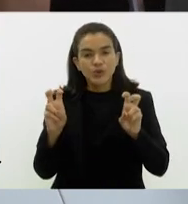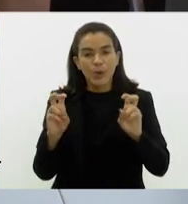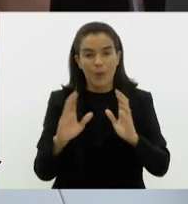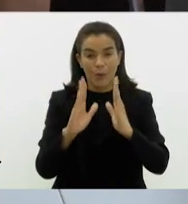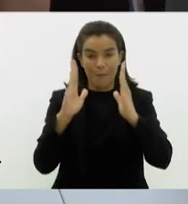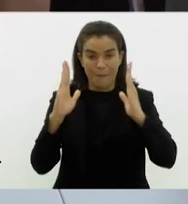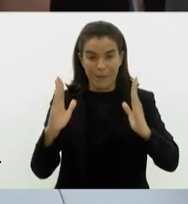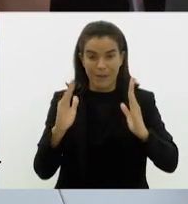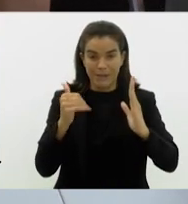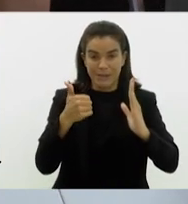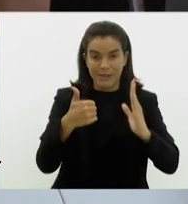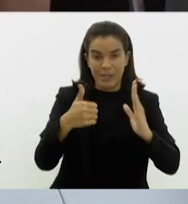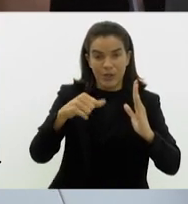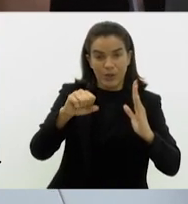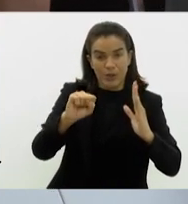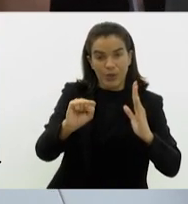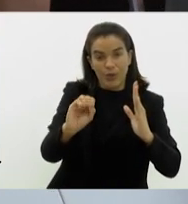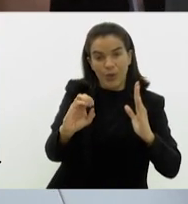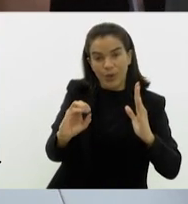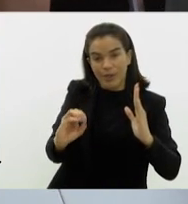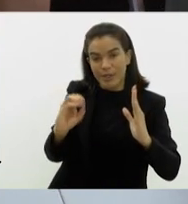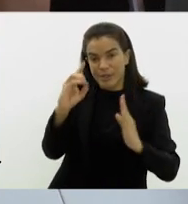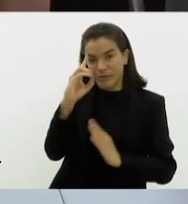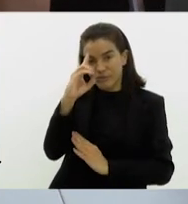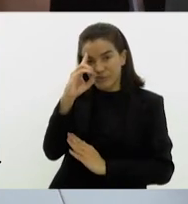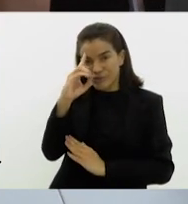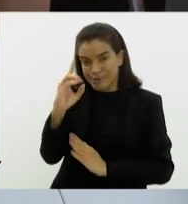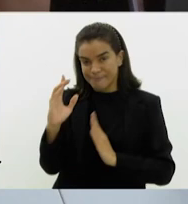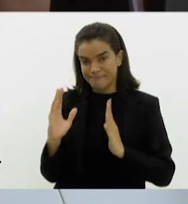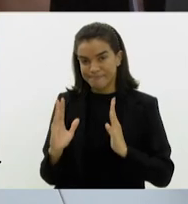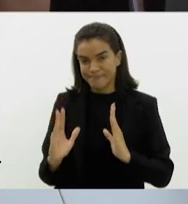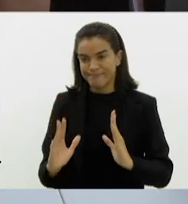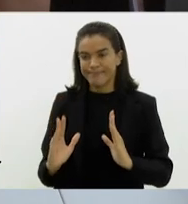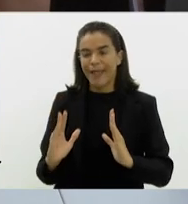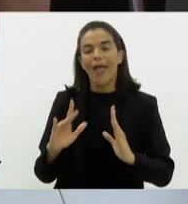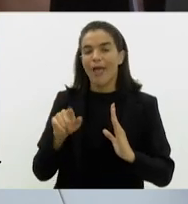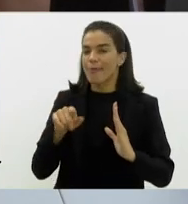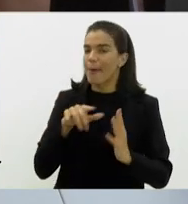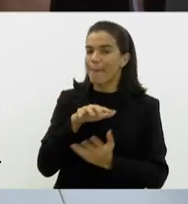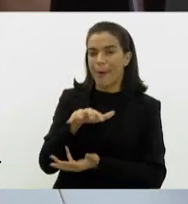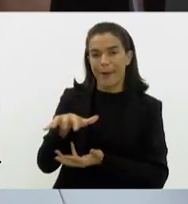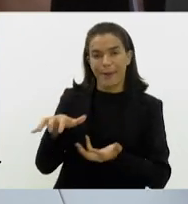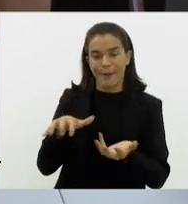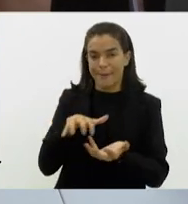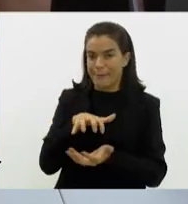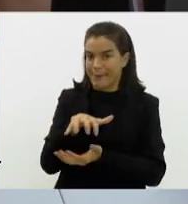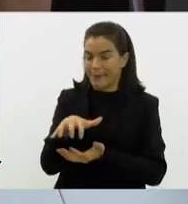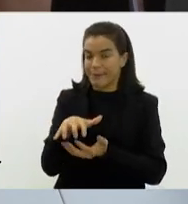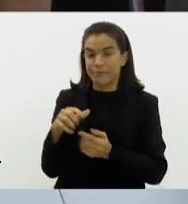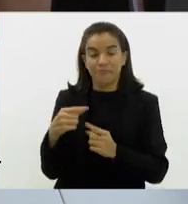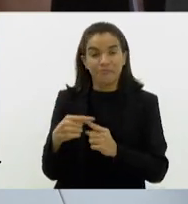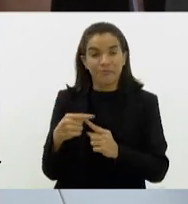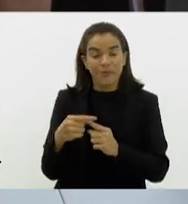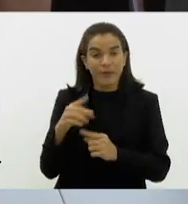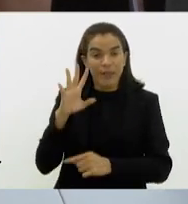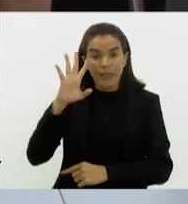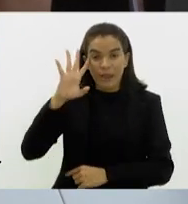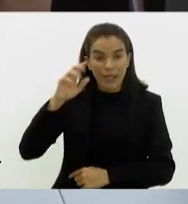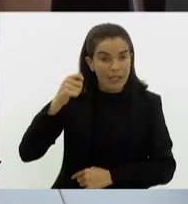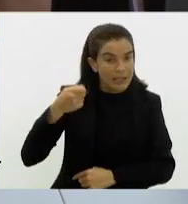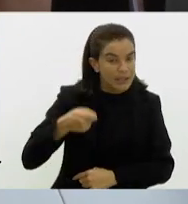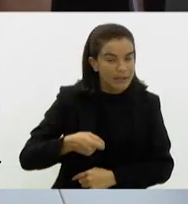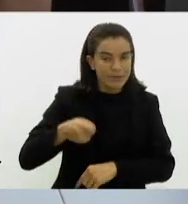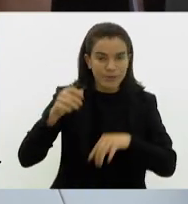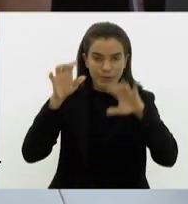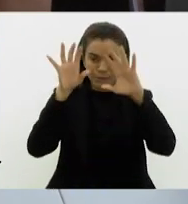180 dias, isso é uma polêmica, né? Sempre o será, porque a decisão do Tribunal